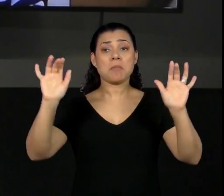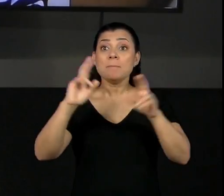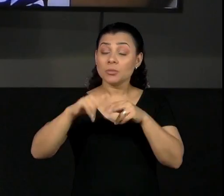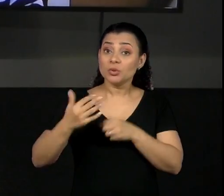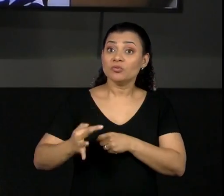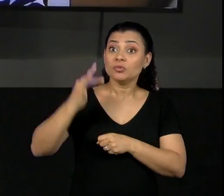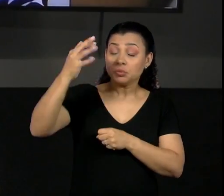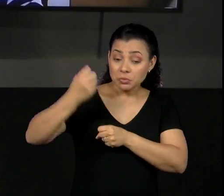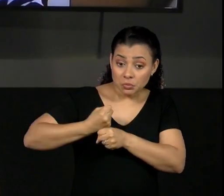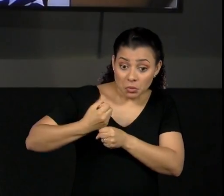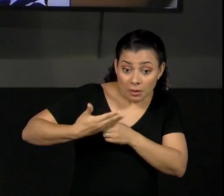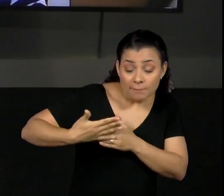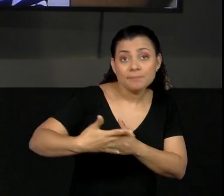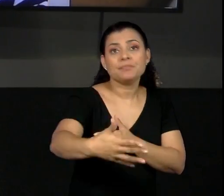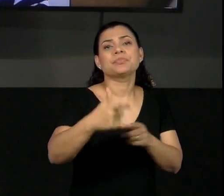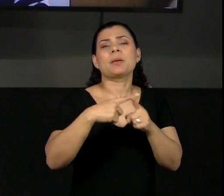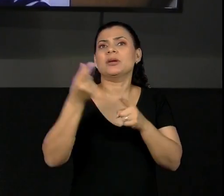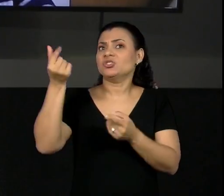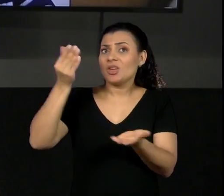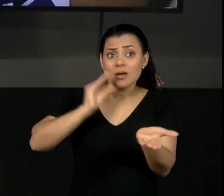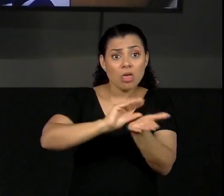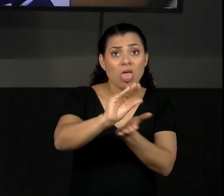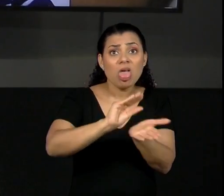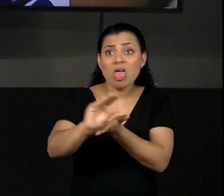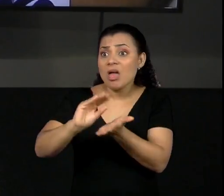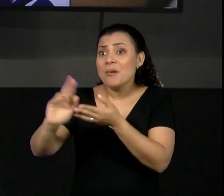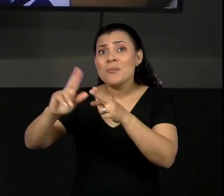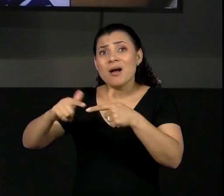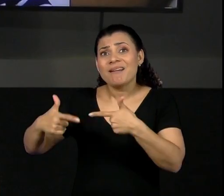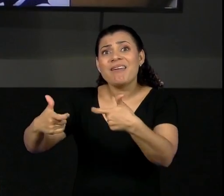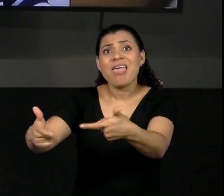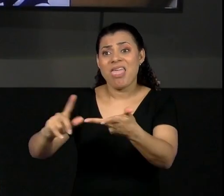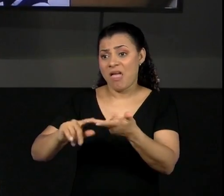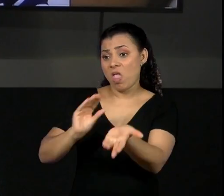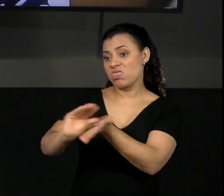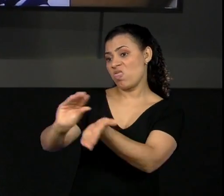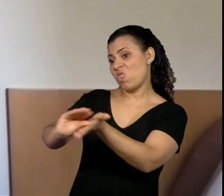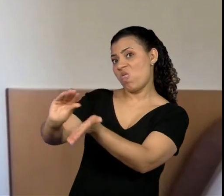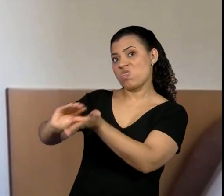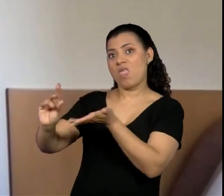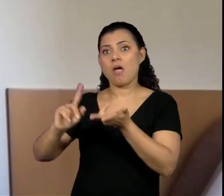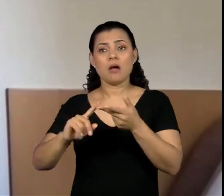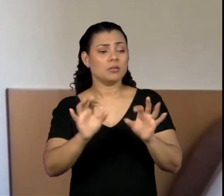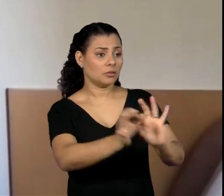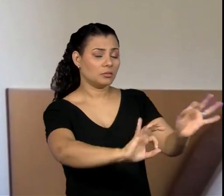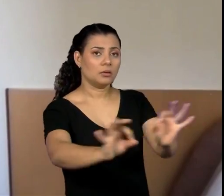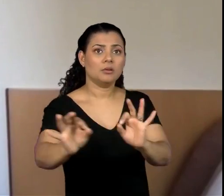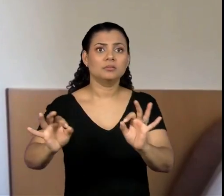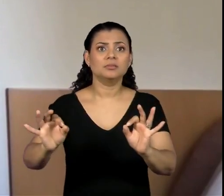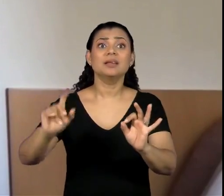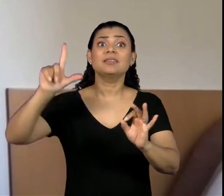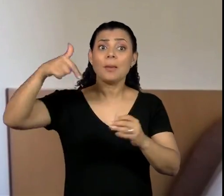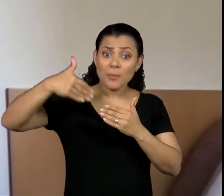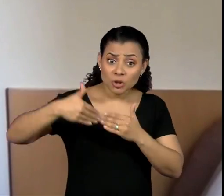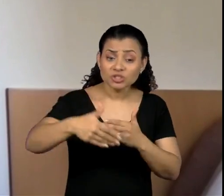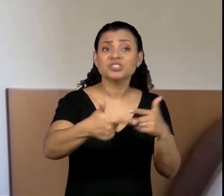recurso que está sendo usado para as guerras e toda a reconstrução que será necessária